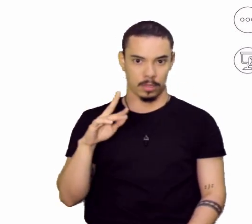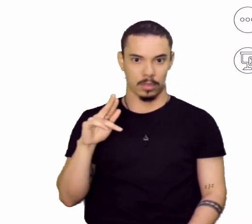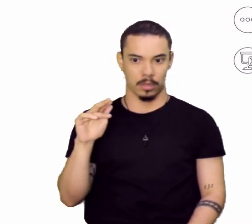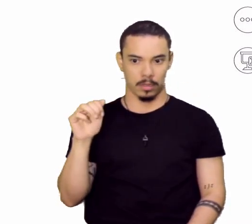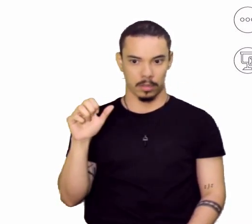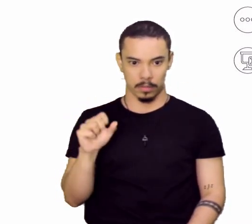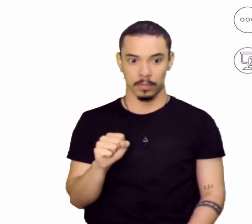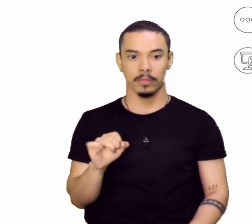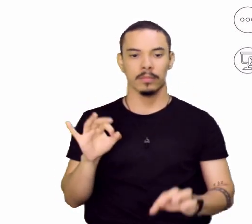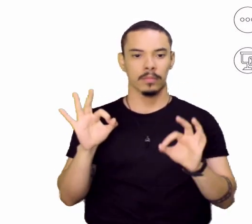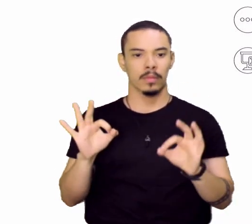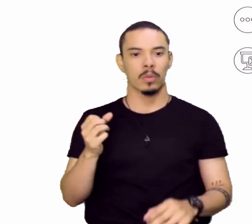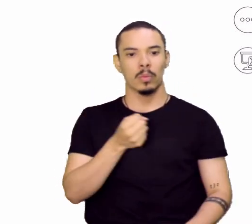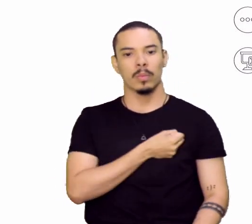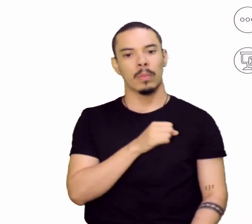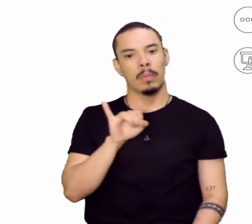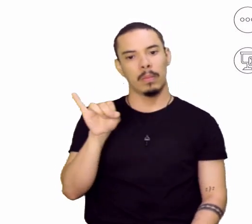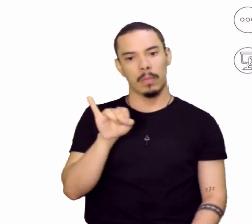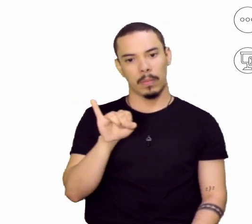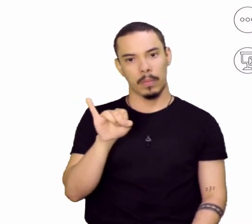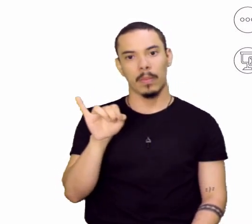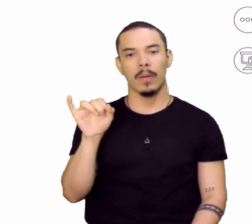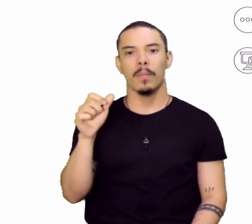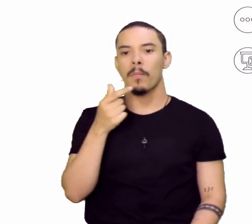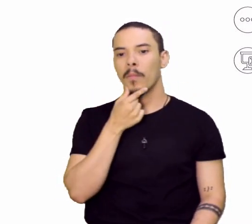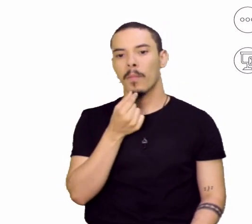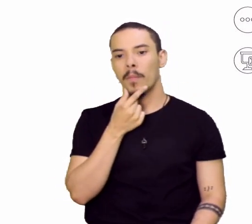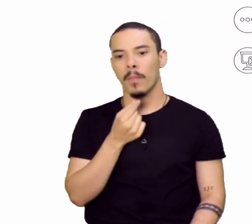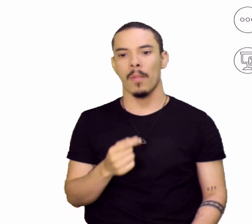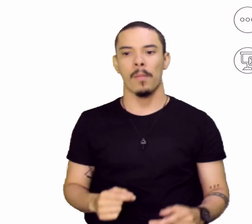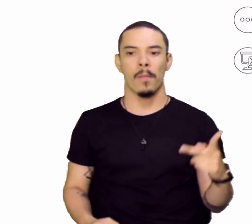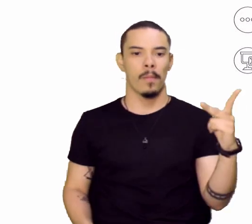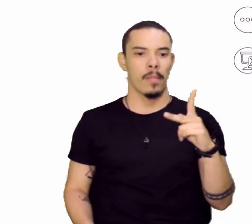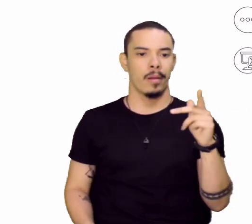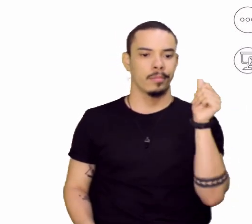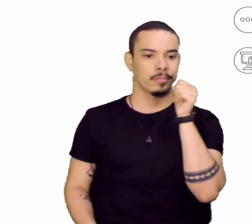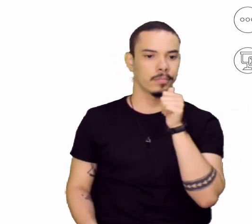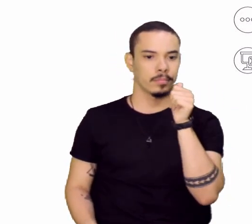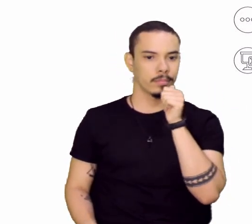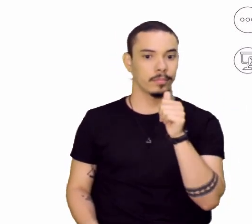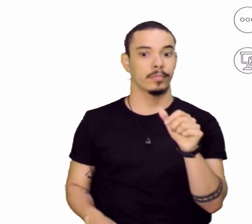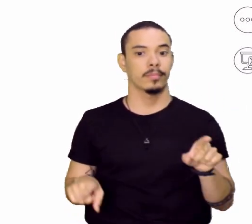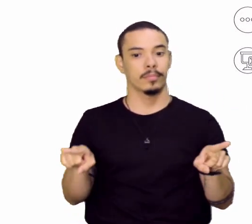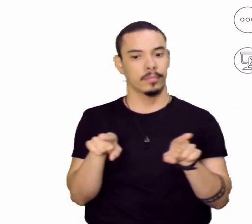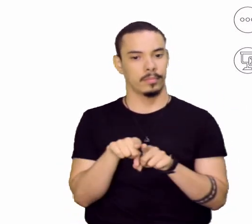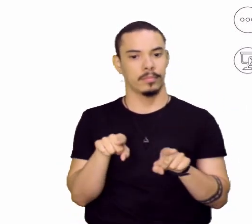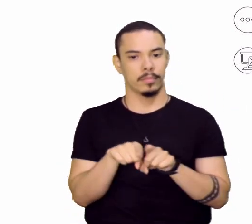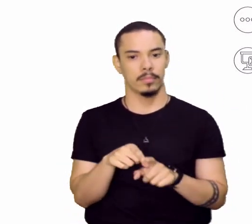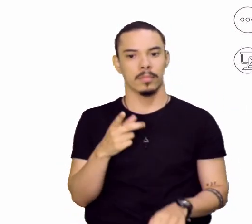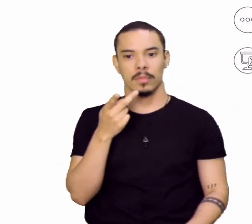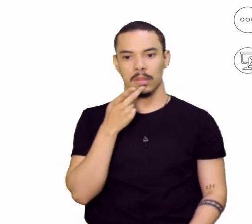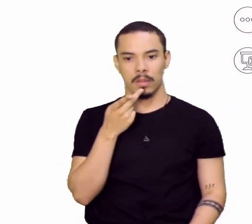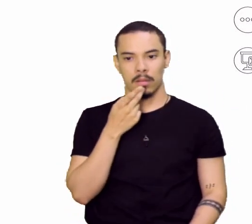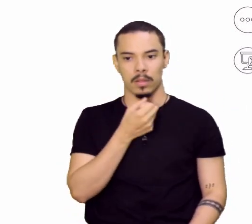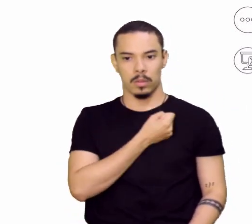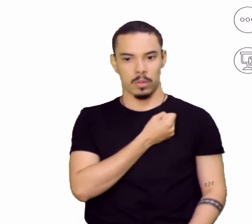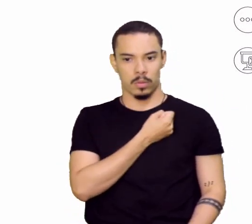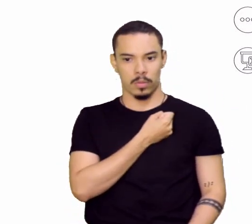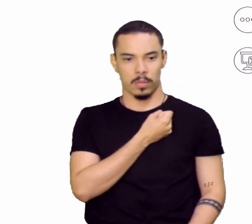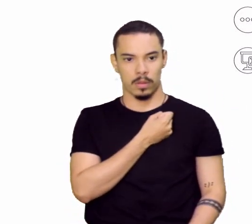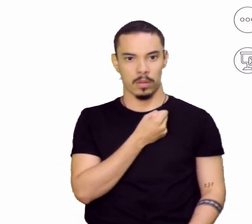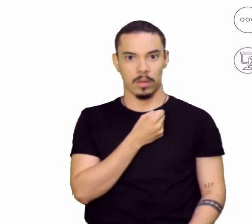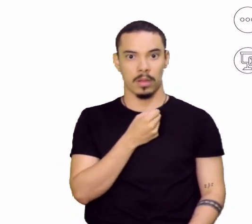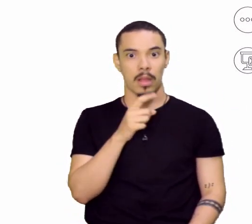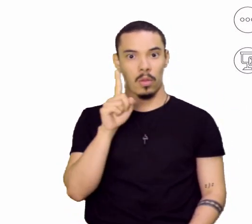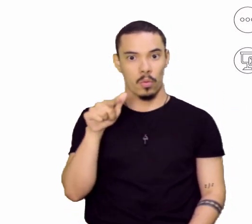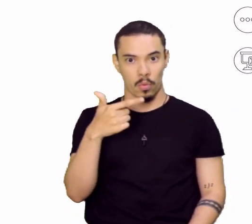consideraram o número ímpar como masculino e o par como feminino. Também consideravam os números pares como